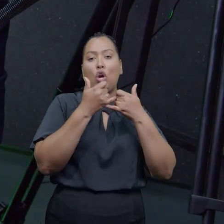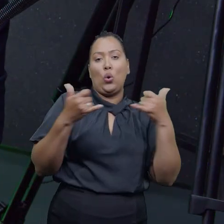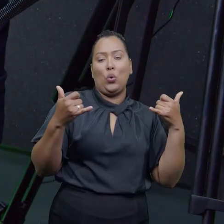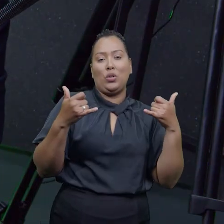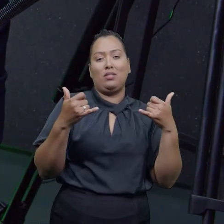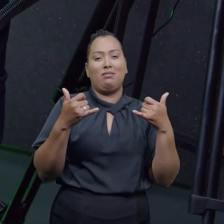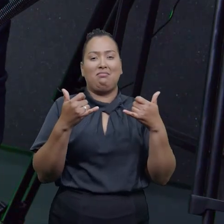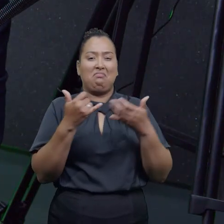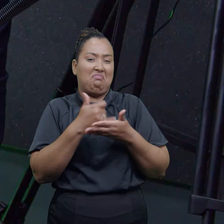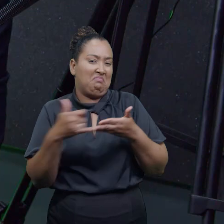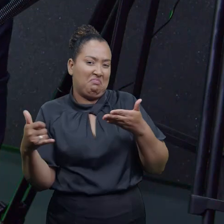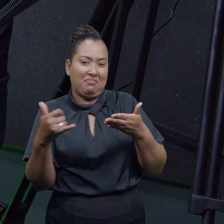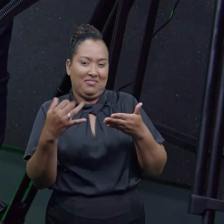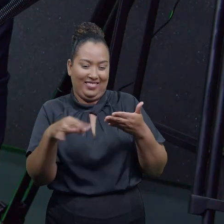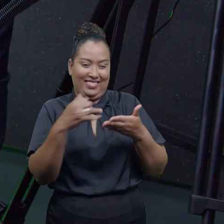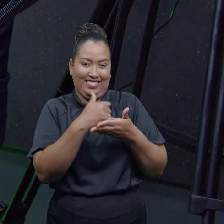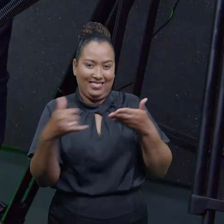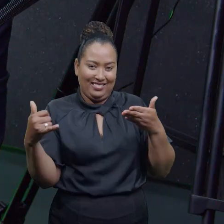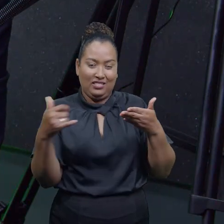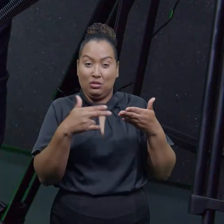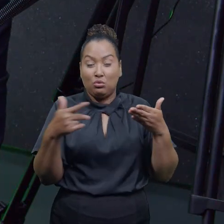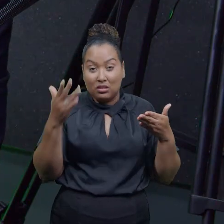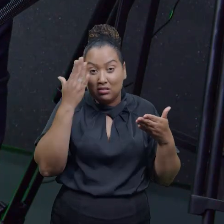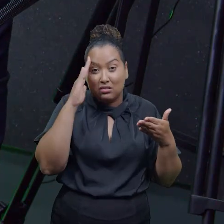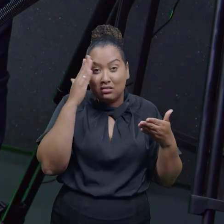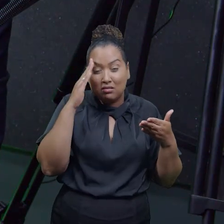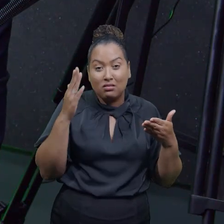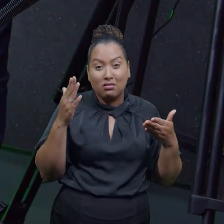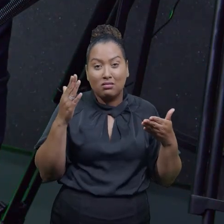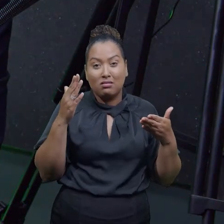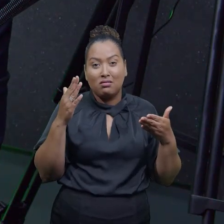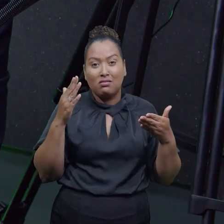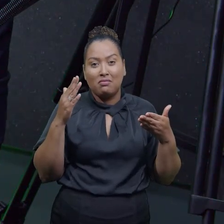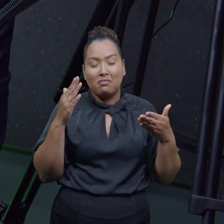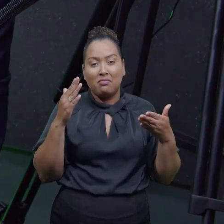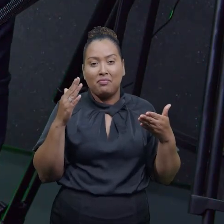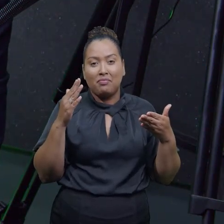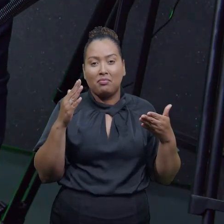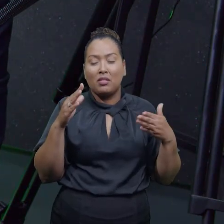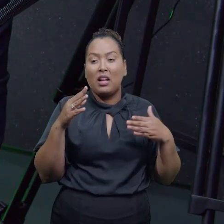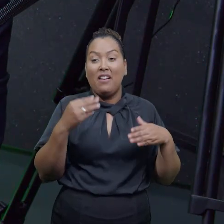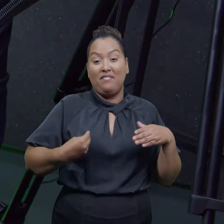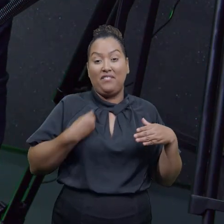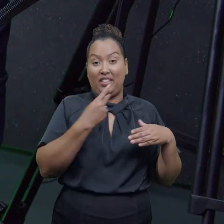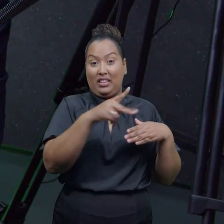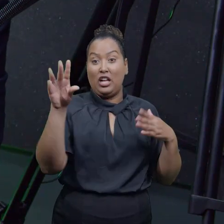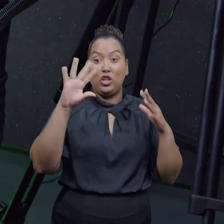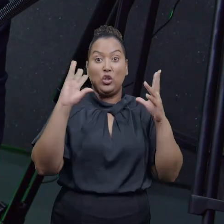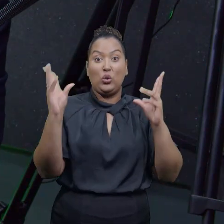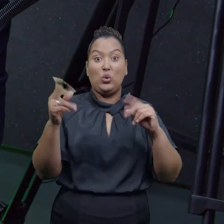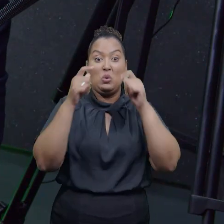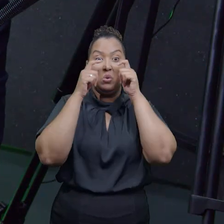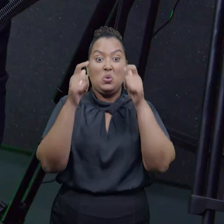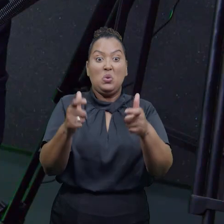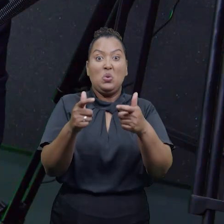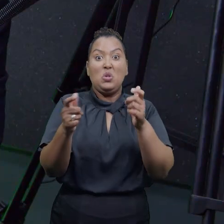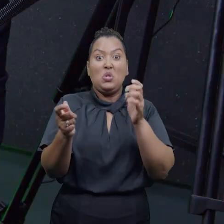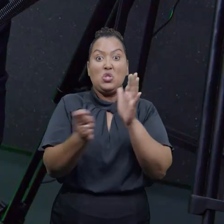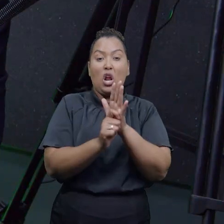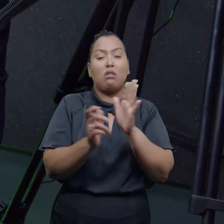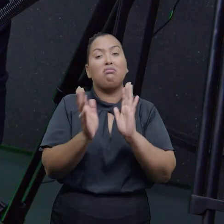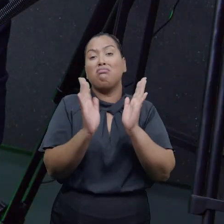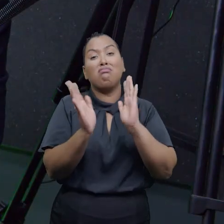adicção. Então veja que é uma parcela que é relativamente pequena dessas pessoas que estão na rua